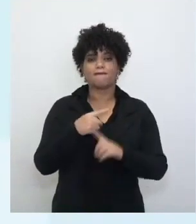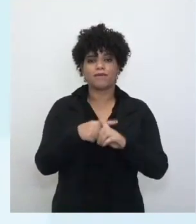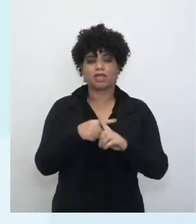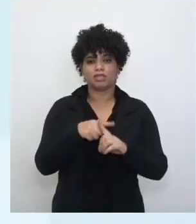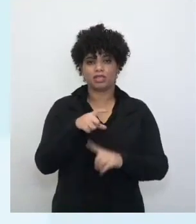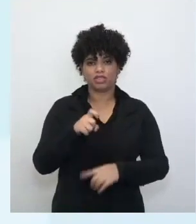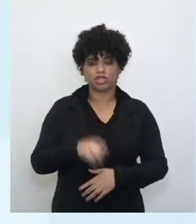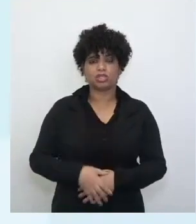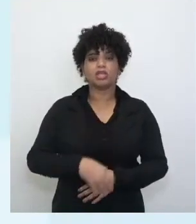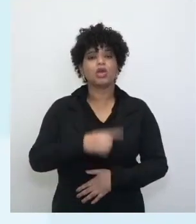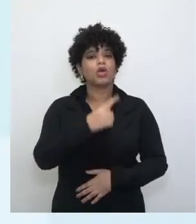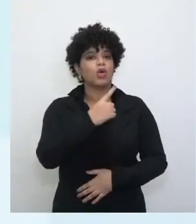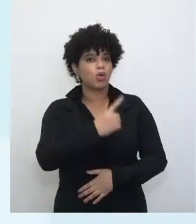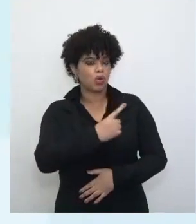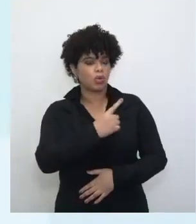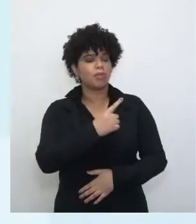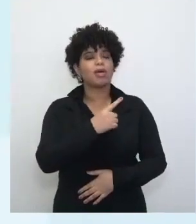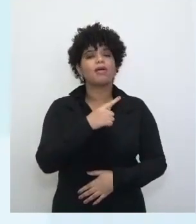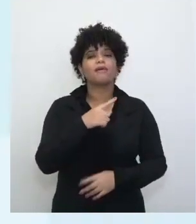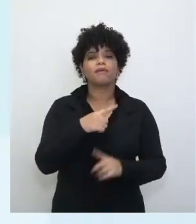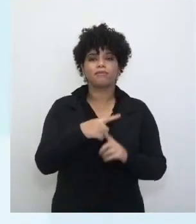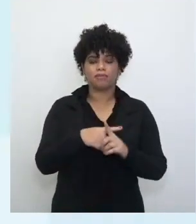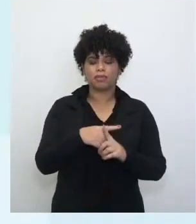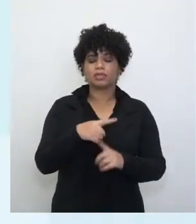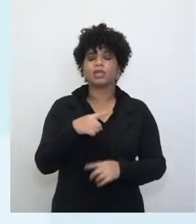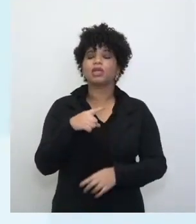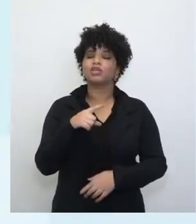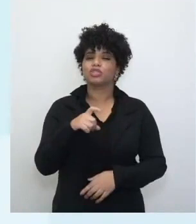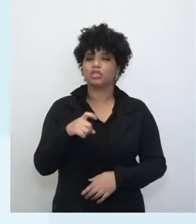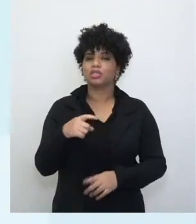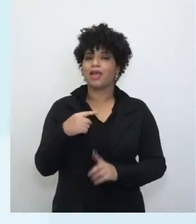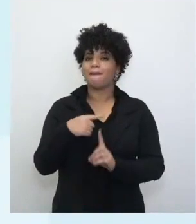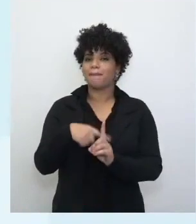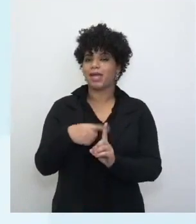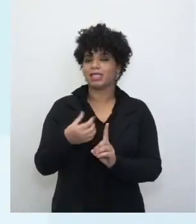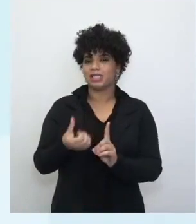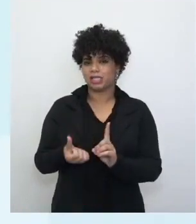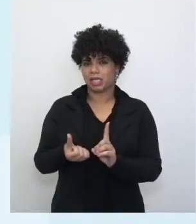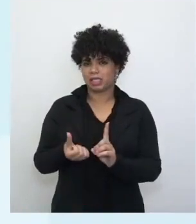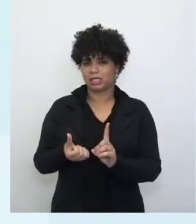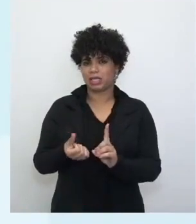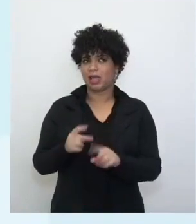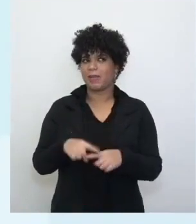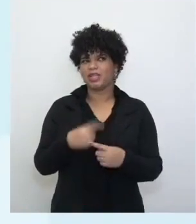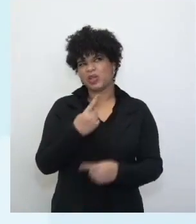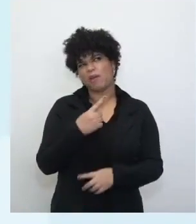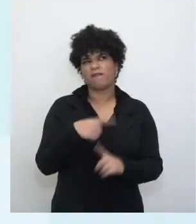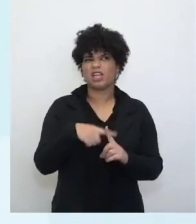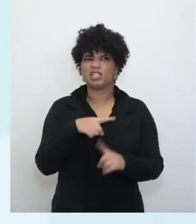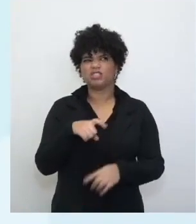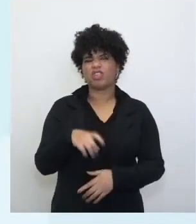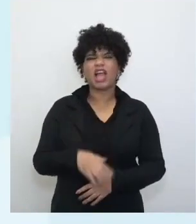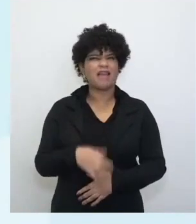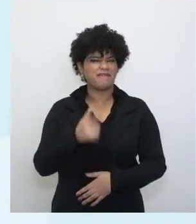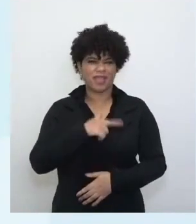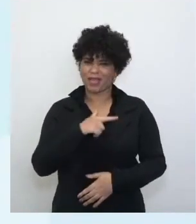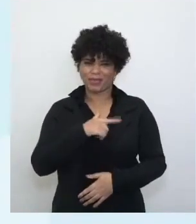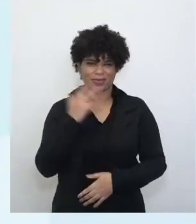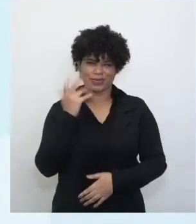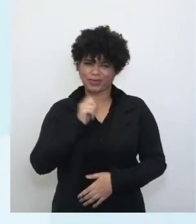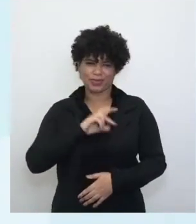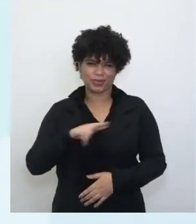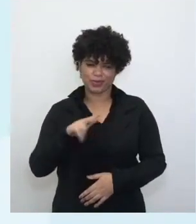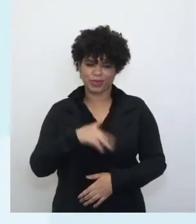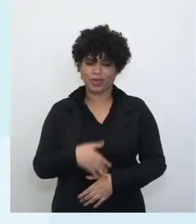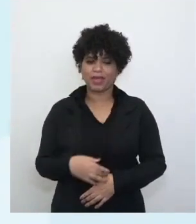eu vou ter 1 vezes X mais 6. Claro que eu não vou colocar 1 vezes X mais 6, porque é feio, né? Então, esse